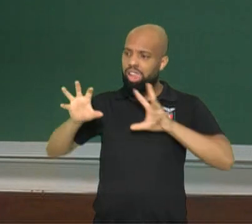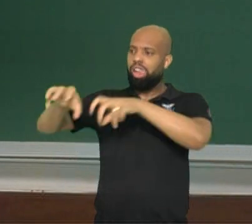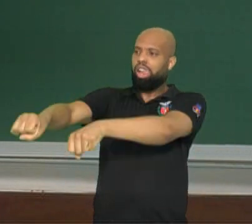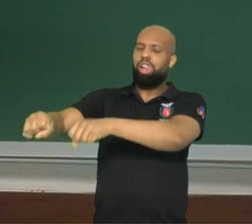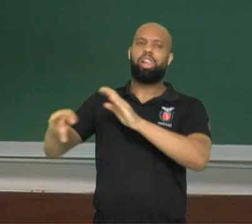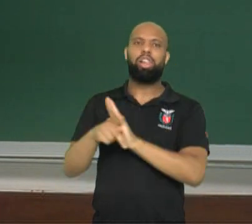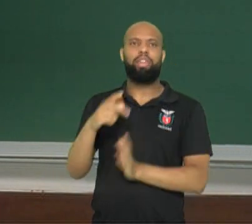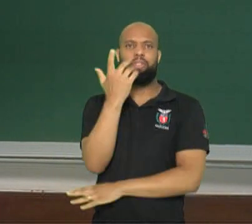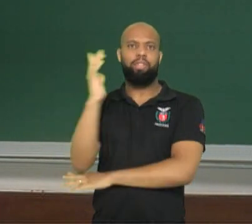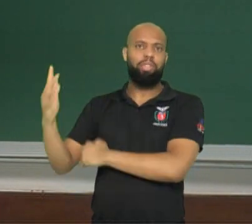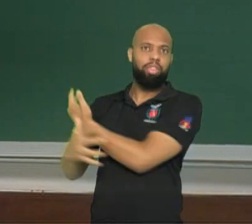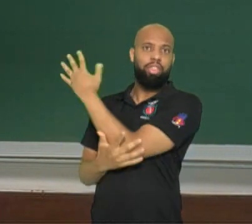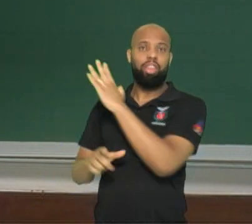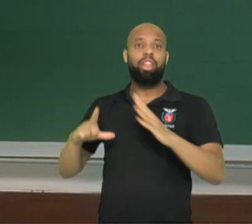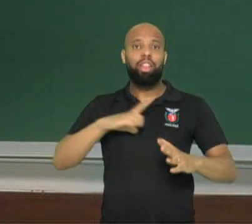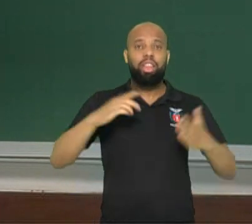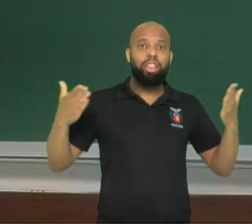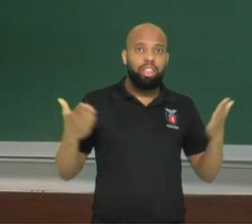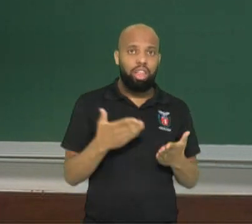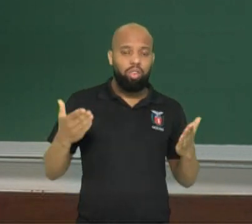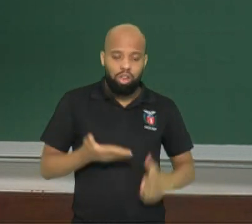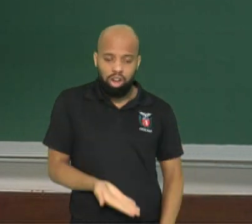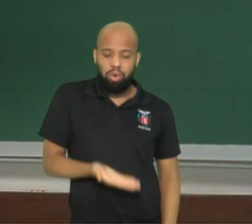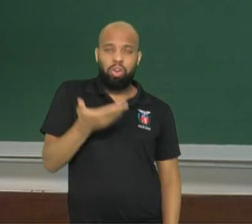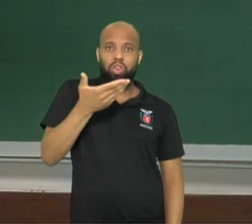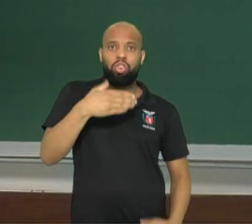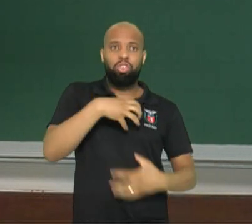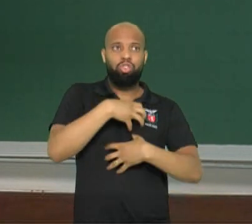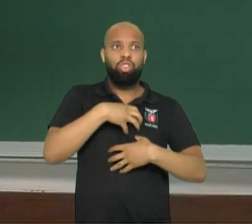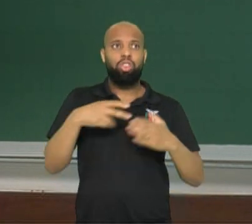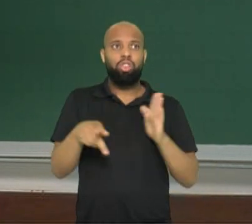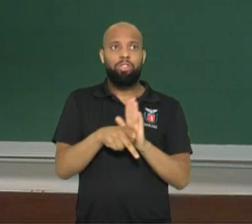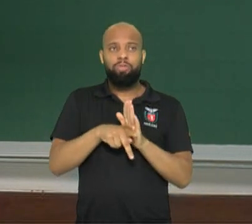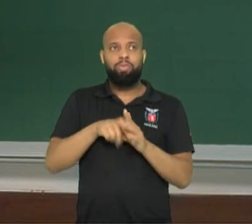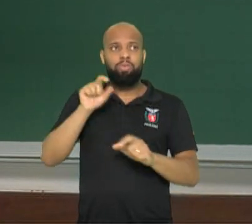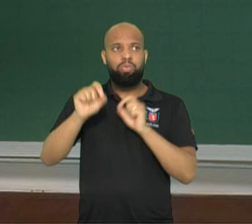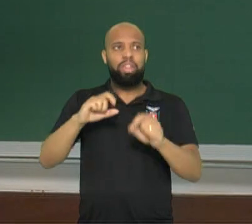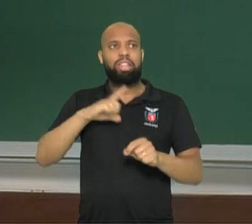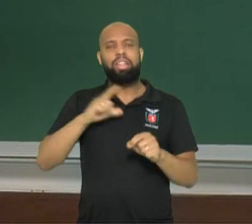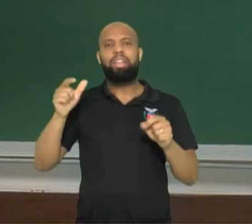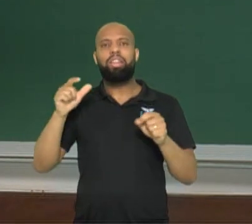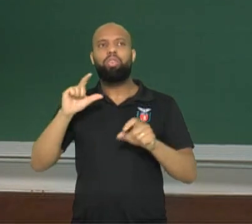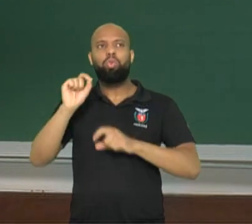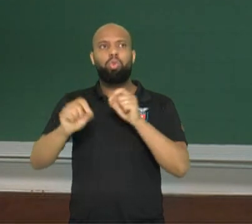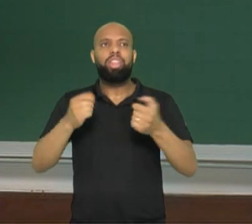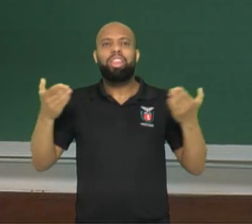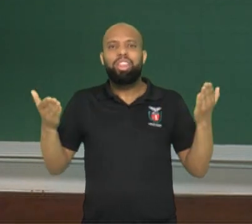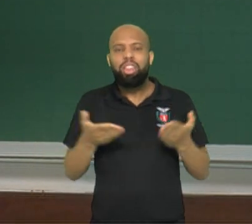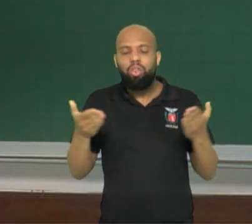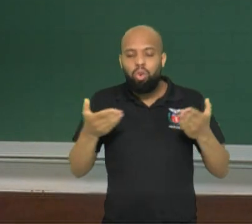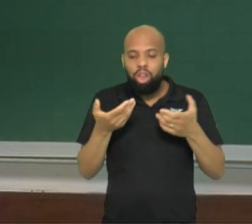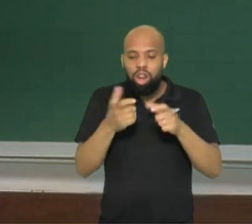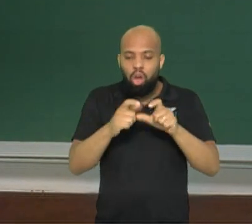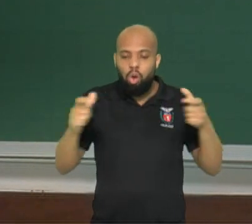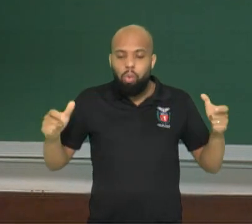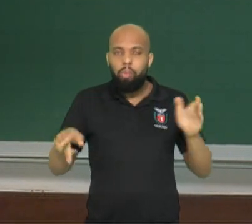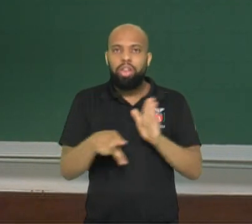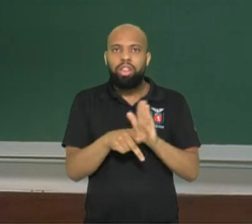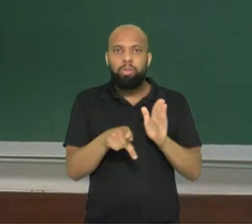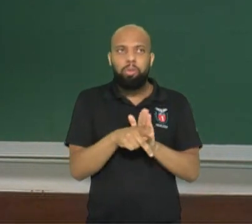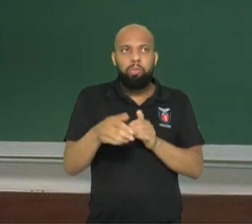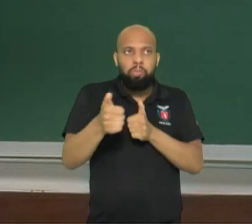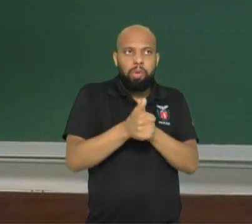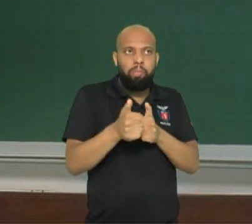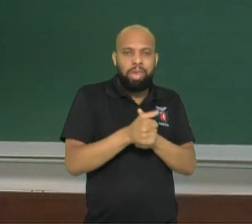está aumentando esse efeito de transbordamento de borda, porque você está aumentando a quantidade de bordas presentes na floresta. Então, tudo isso